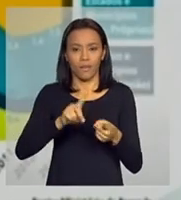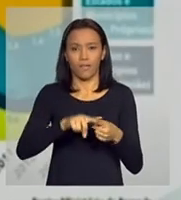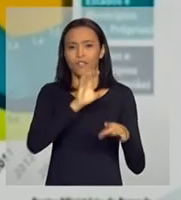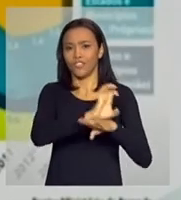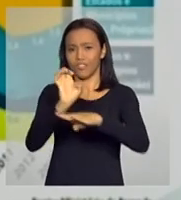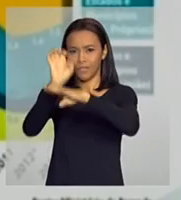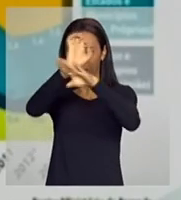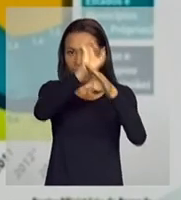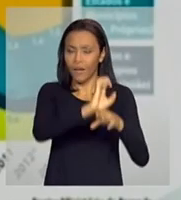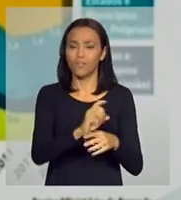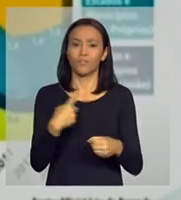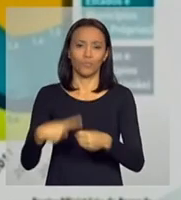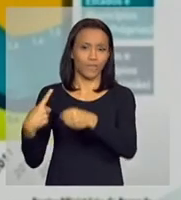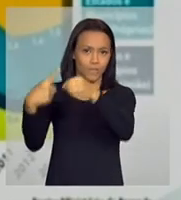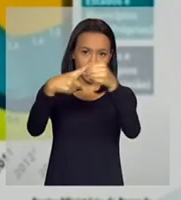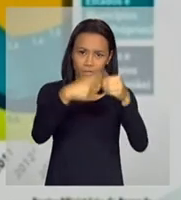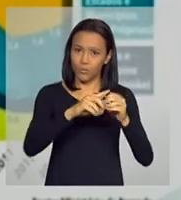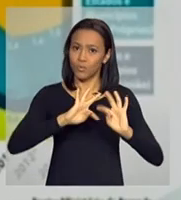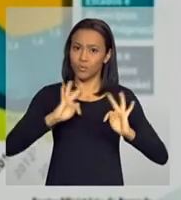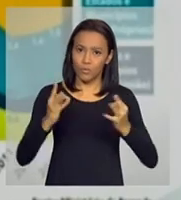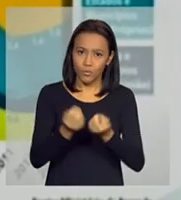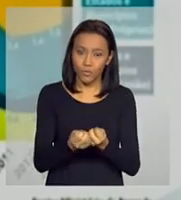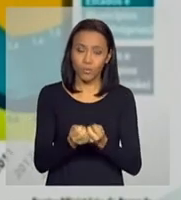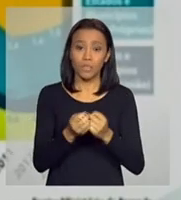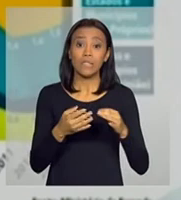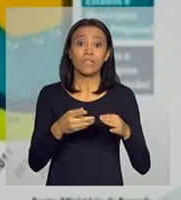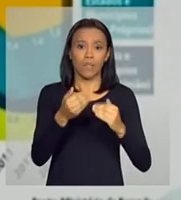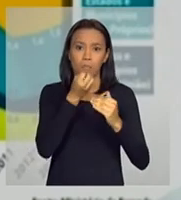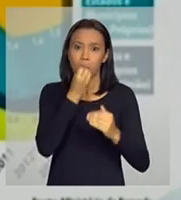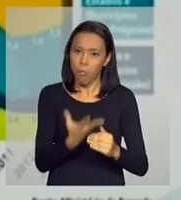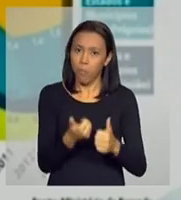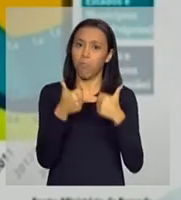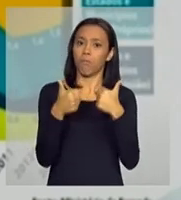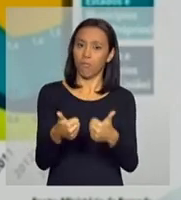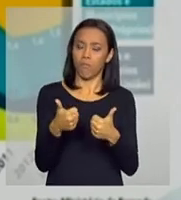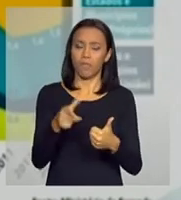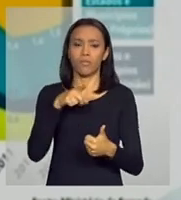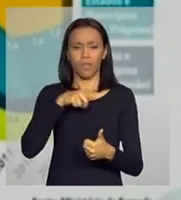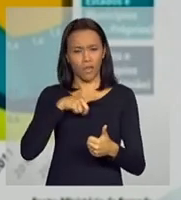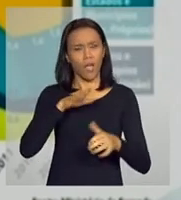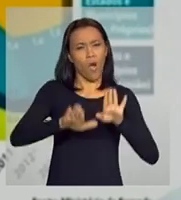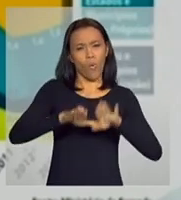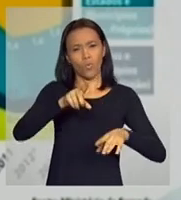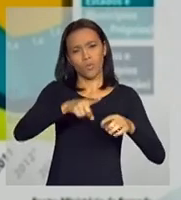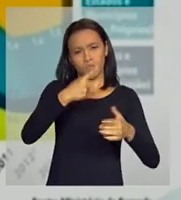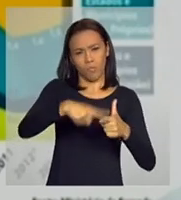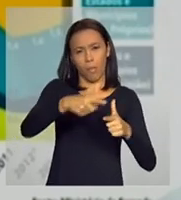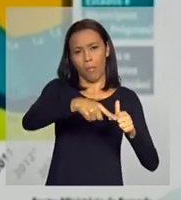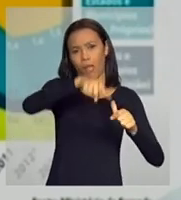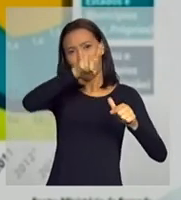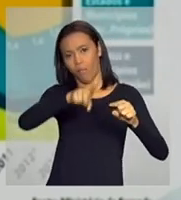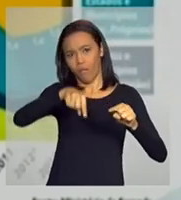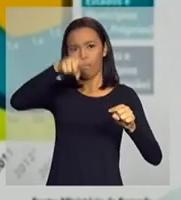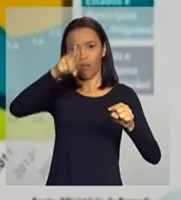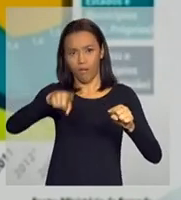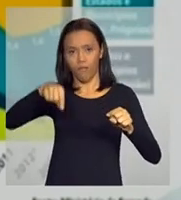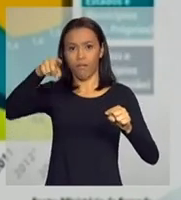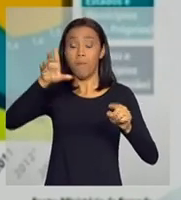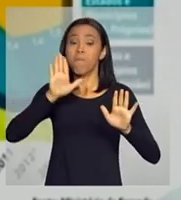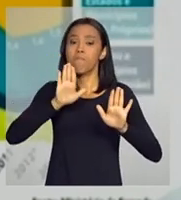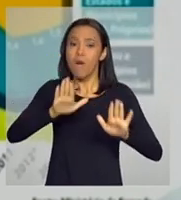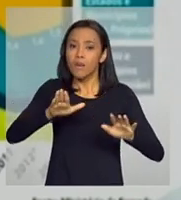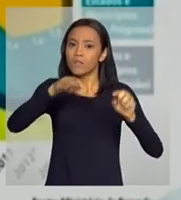municípios etc também está num patamar elevado mas tem algumas oscilações porém num patamar